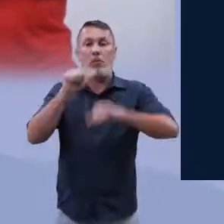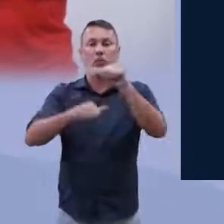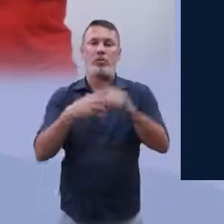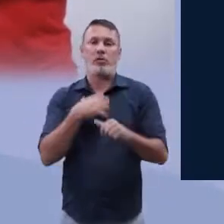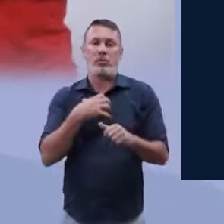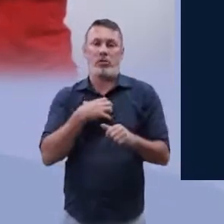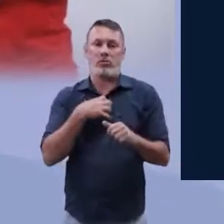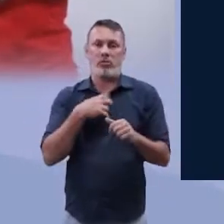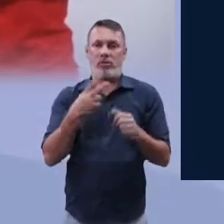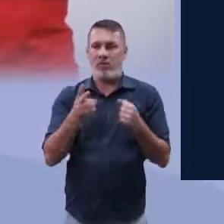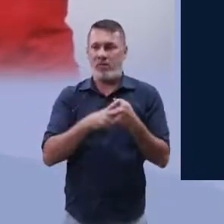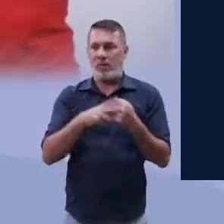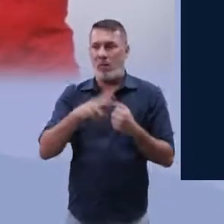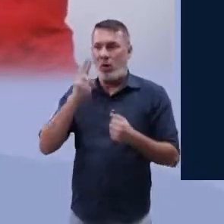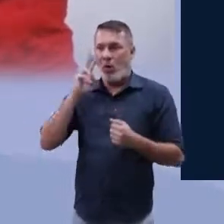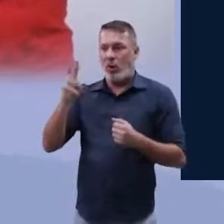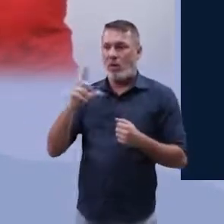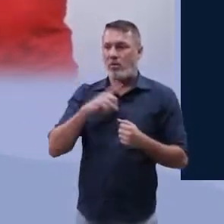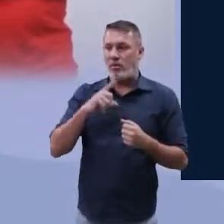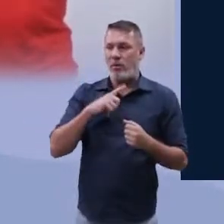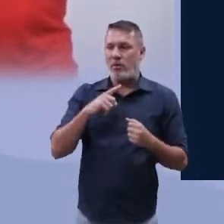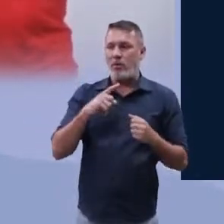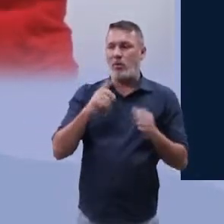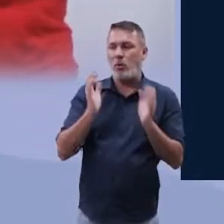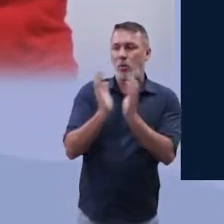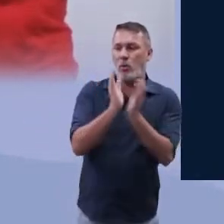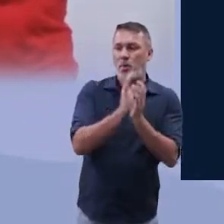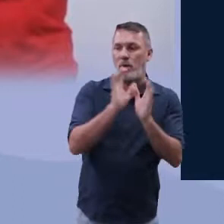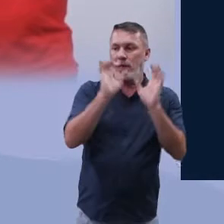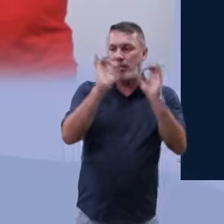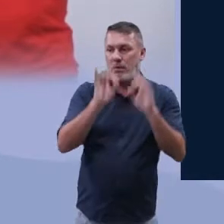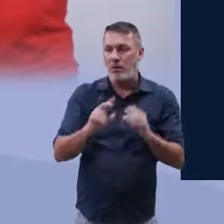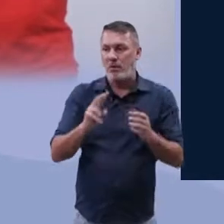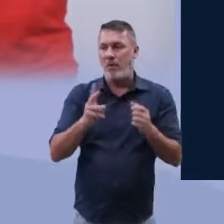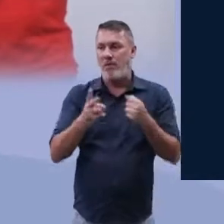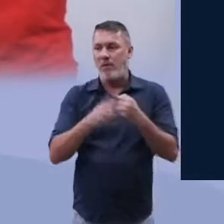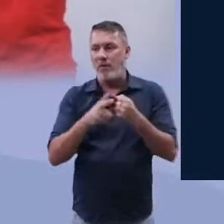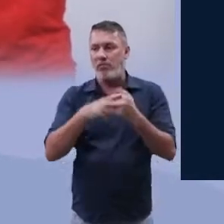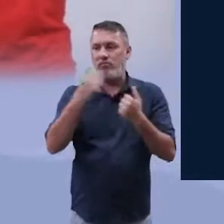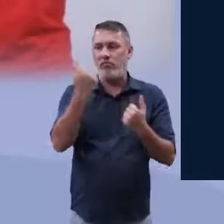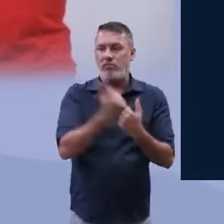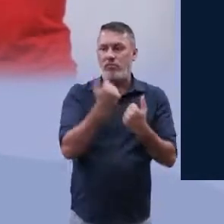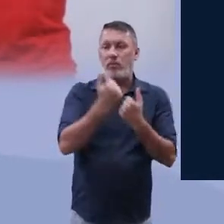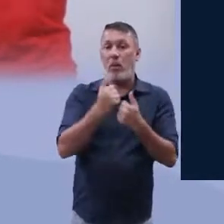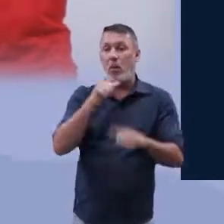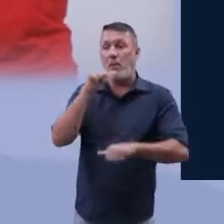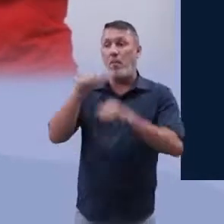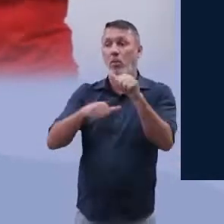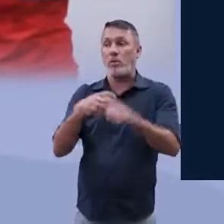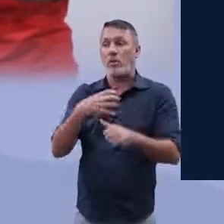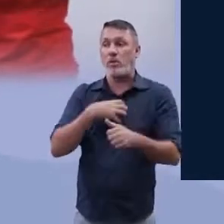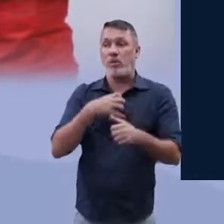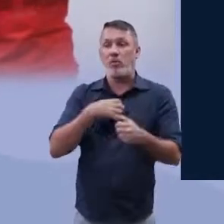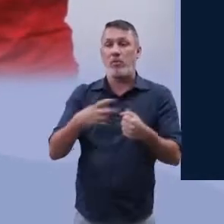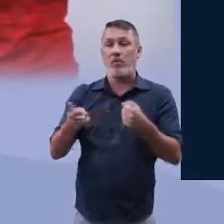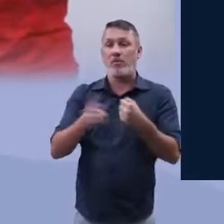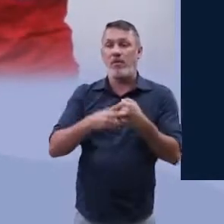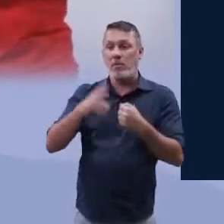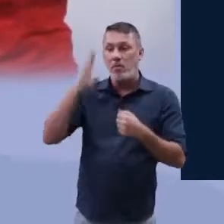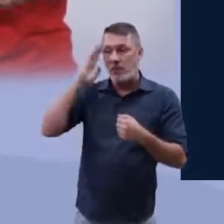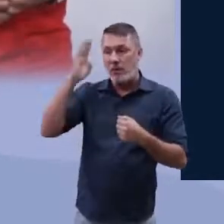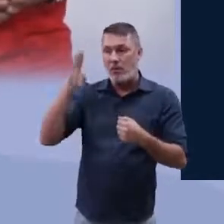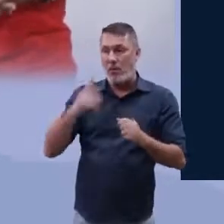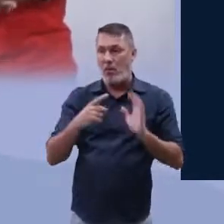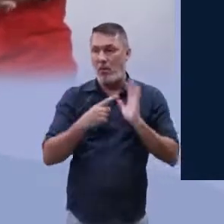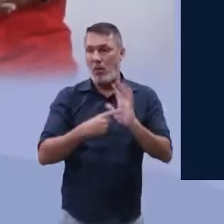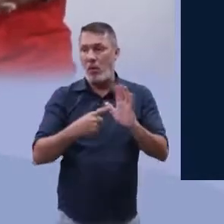do verbo principal. Olha só, verbos modais em português, que a gente fala, né, modal verbs, verbos modais, não é